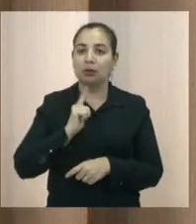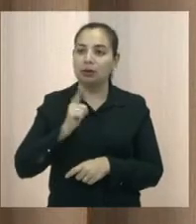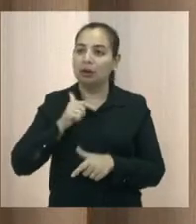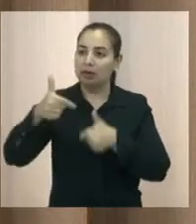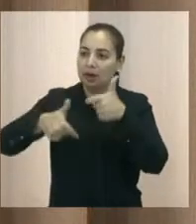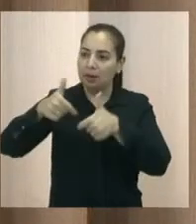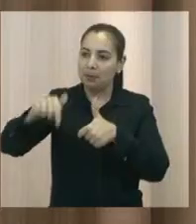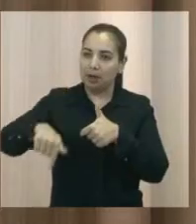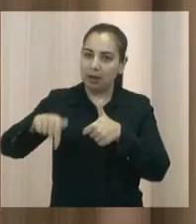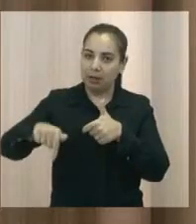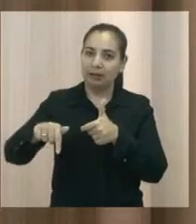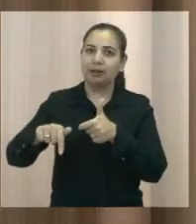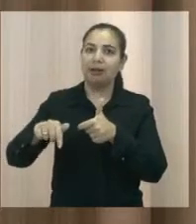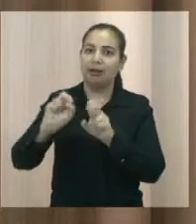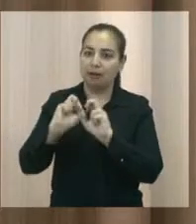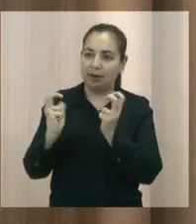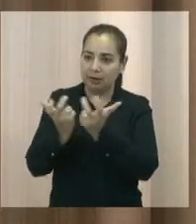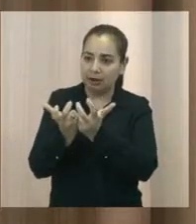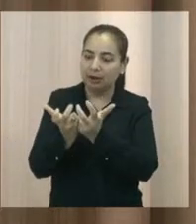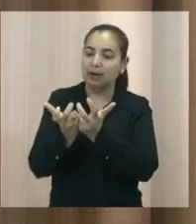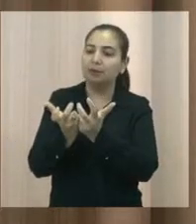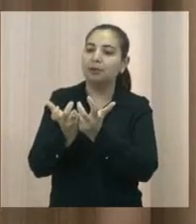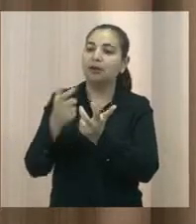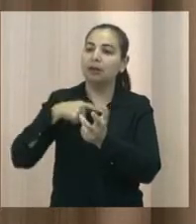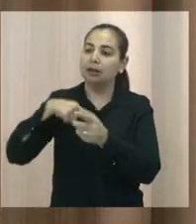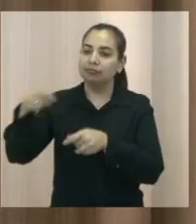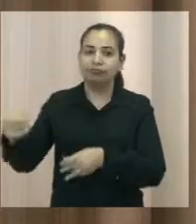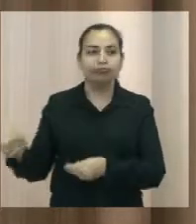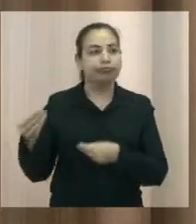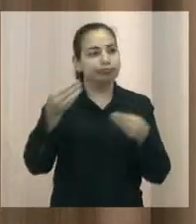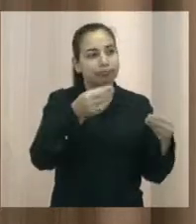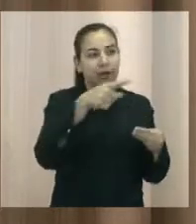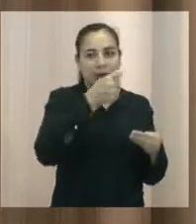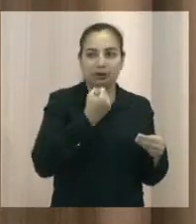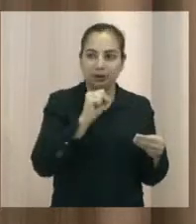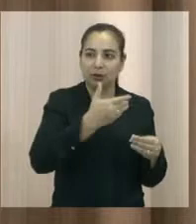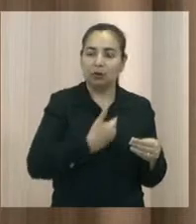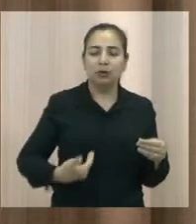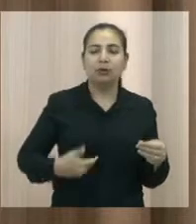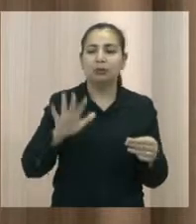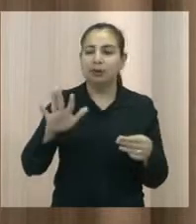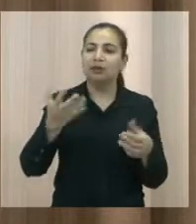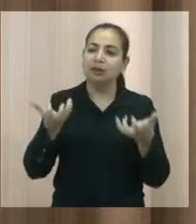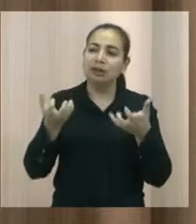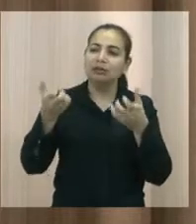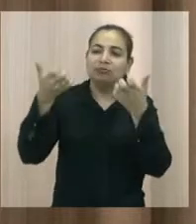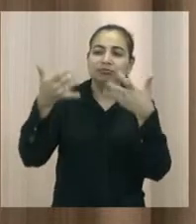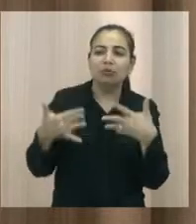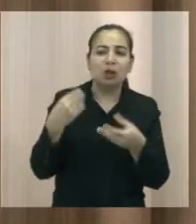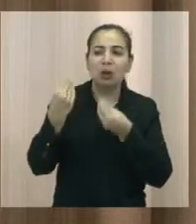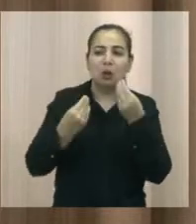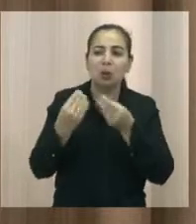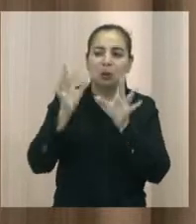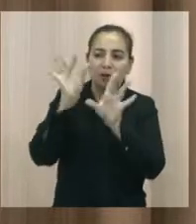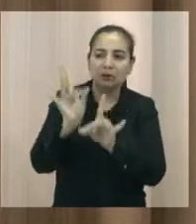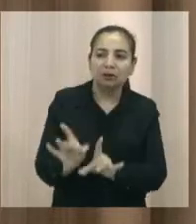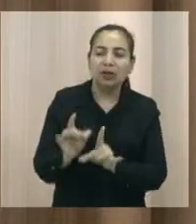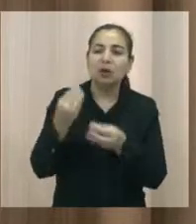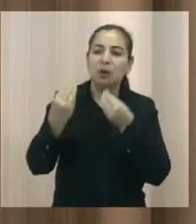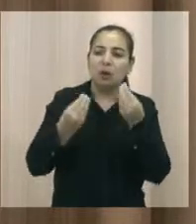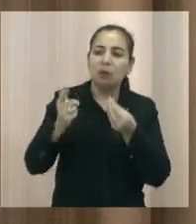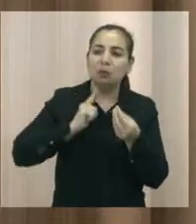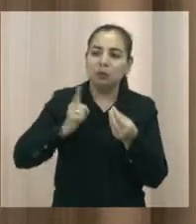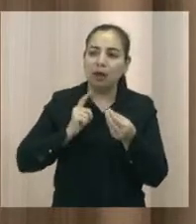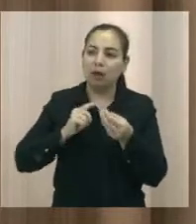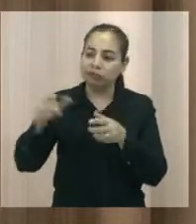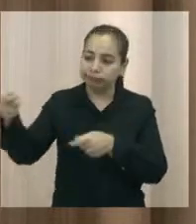feito, né, a Defensoria Pública. Vamos explicar e falar um pouquinho mais detalhado de que forma esses encaminhamentos são feitos, quando